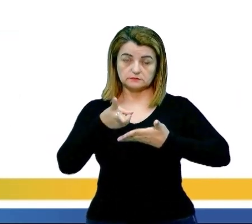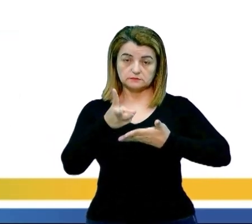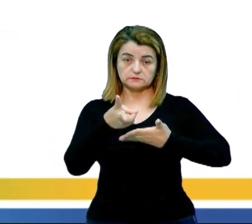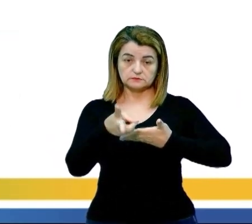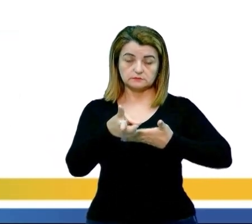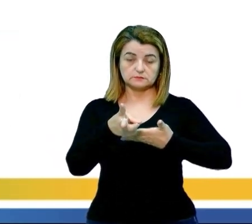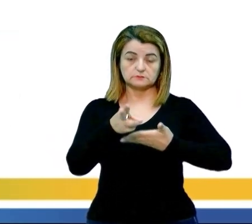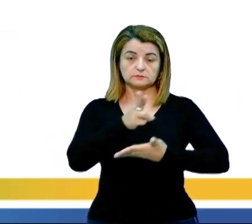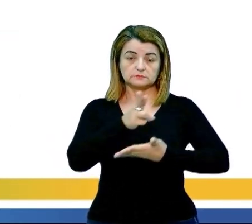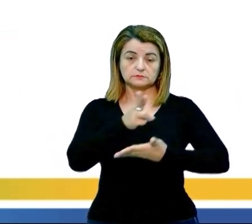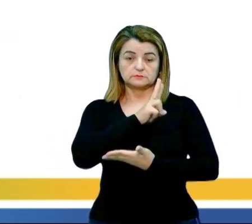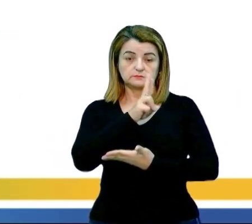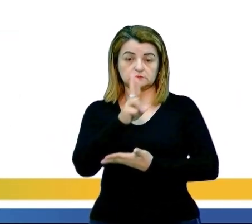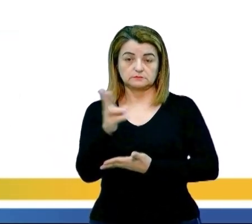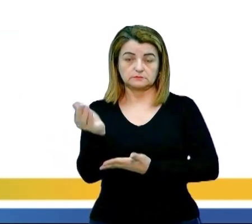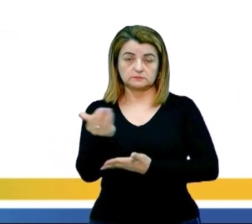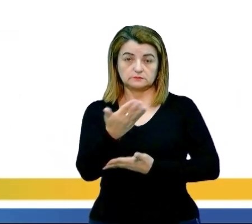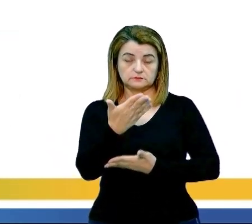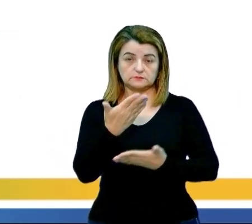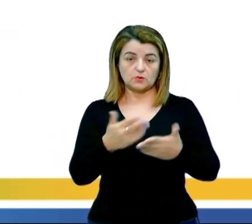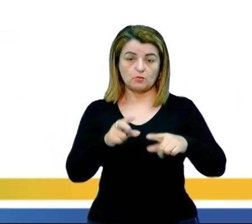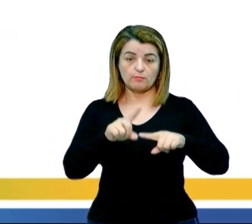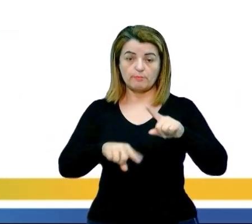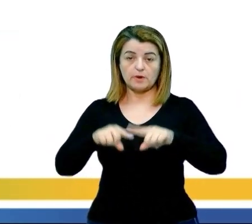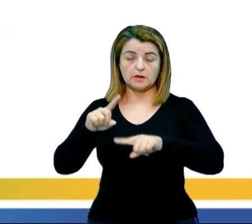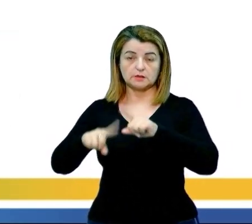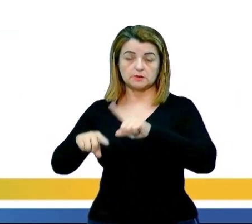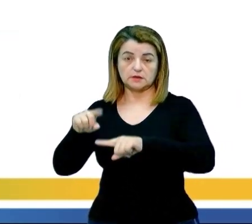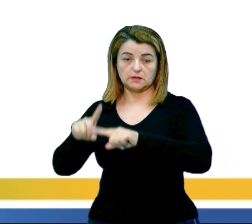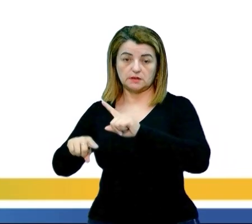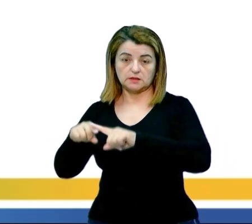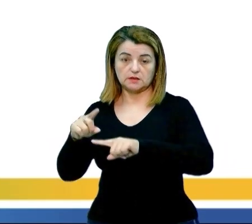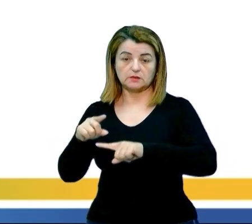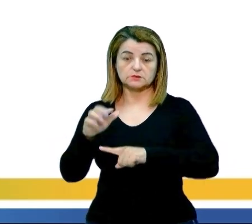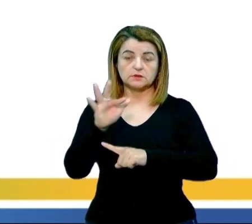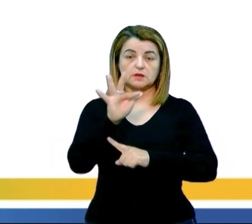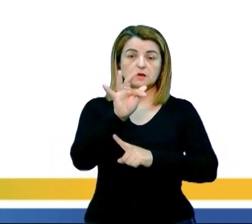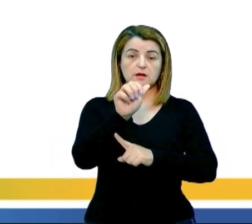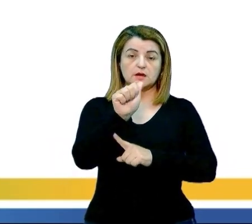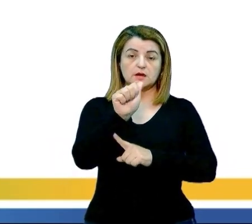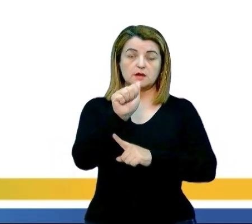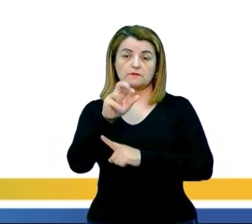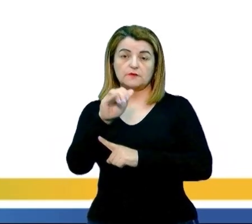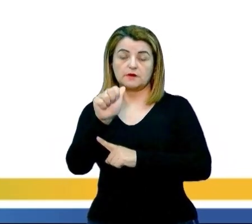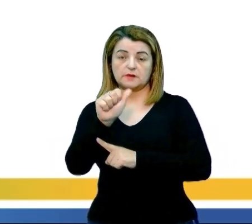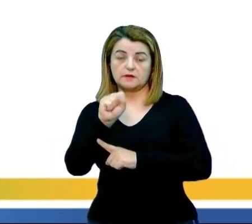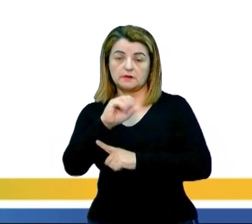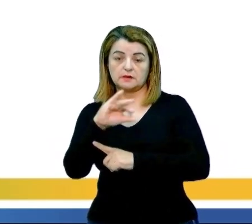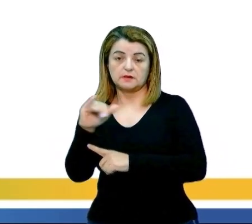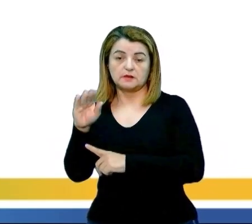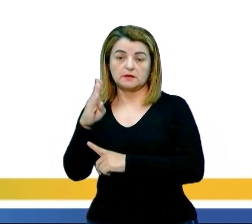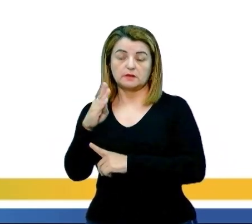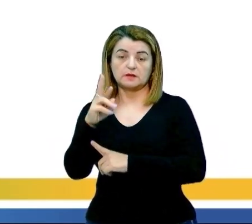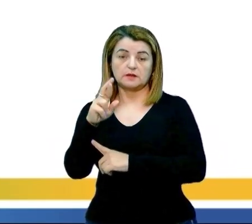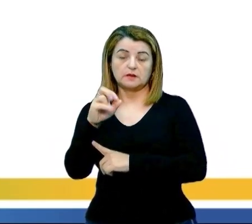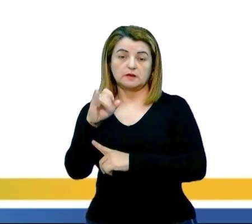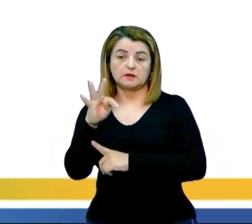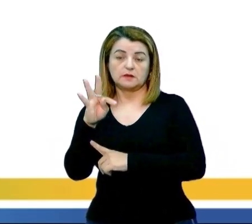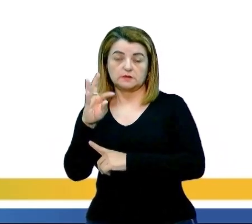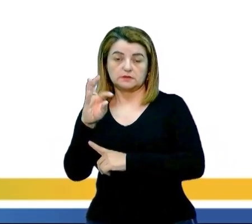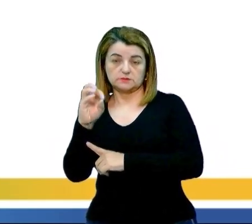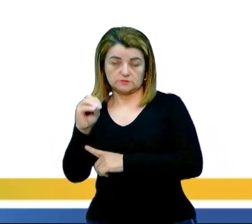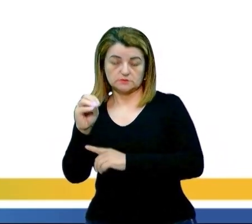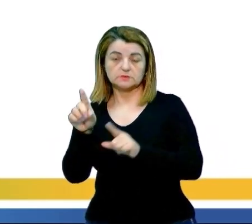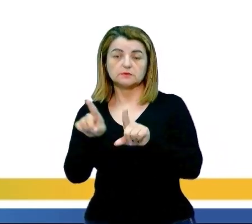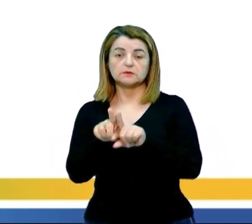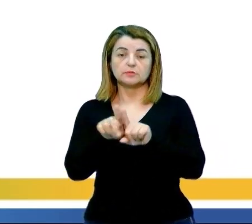como referência aí o nosso material didático, então a nossa fonte referencial desses conteúdos tratados até aqui e